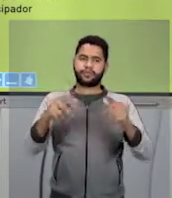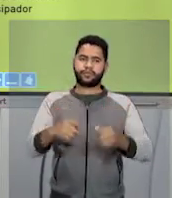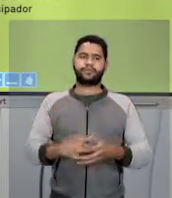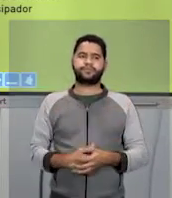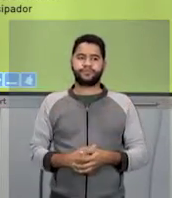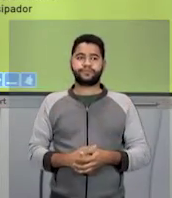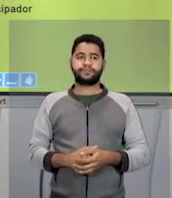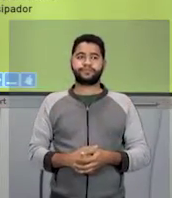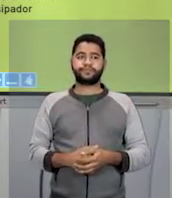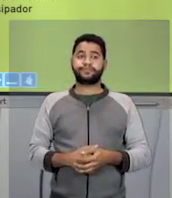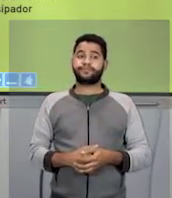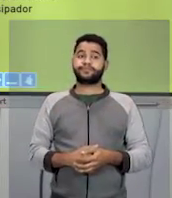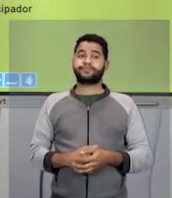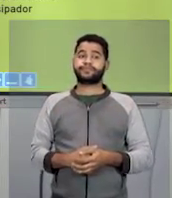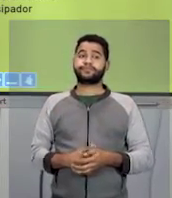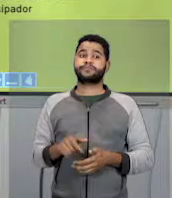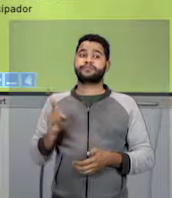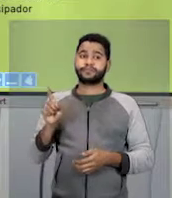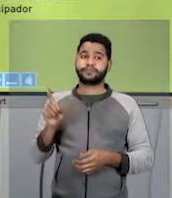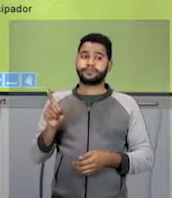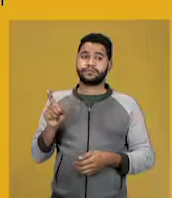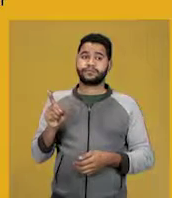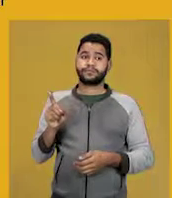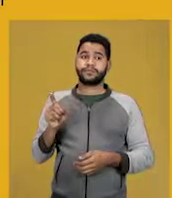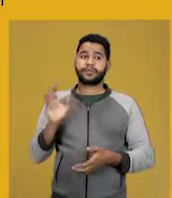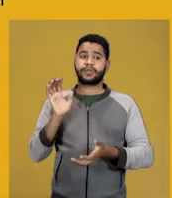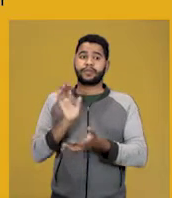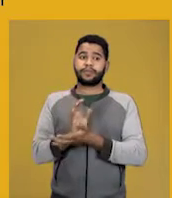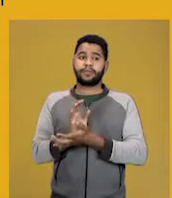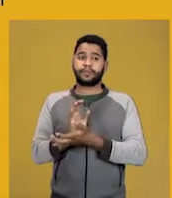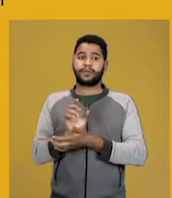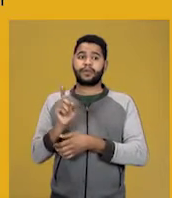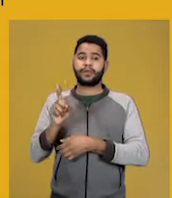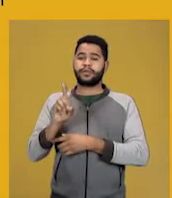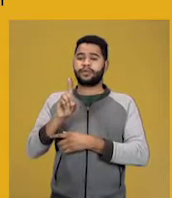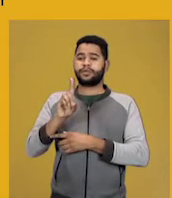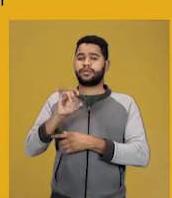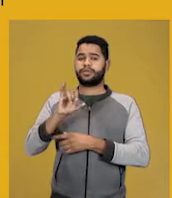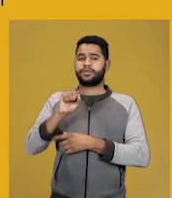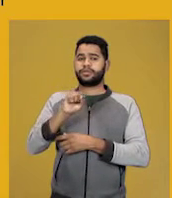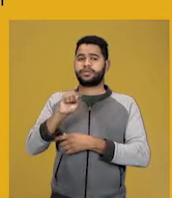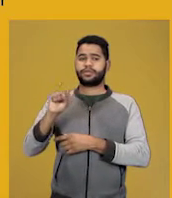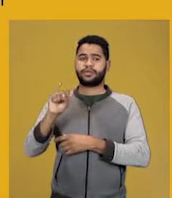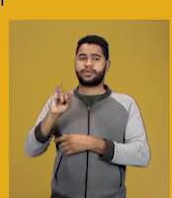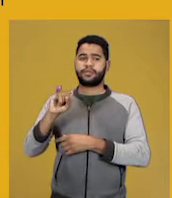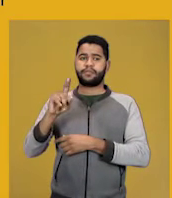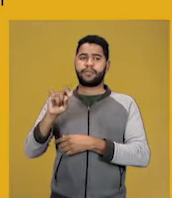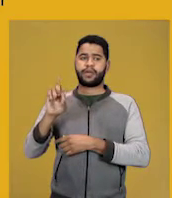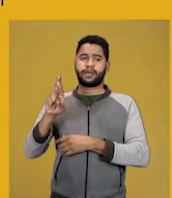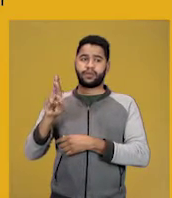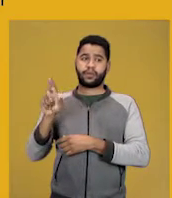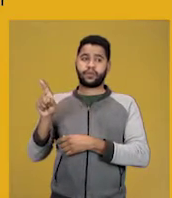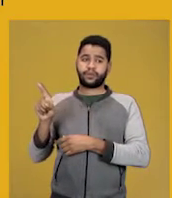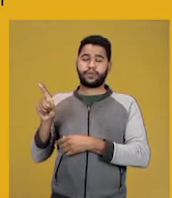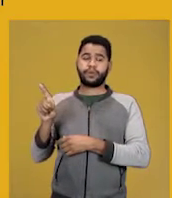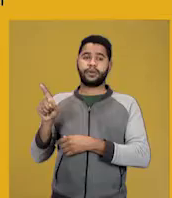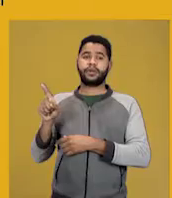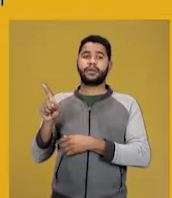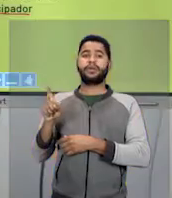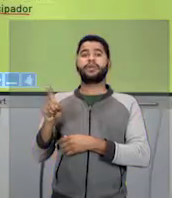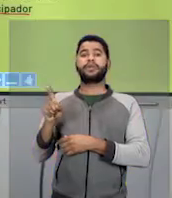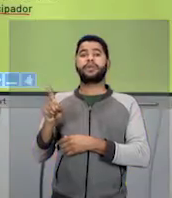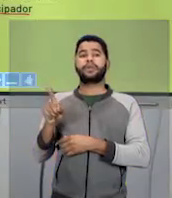efetiva. E a terceira parte é a parte do dissipador serpentinado. Esse dissipador,